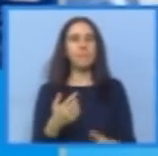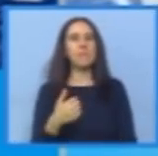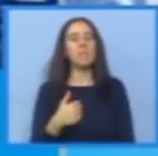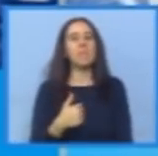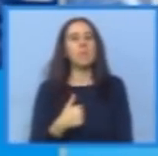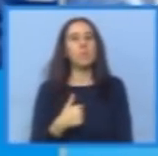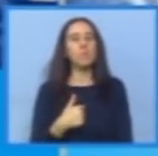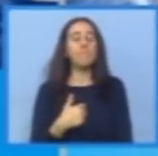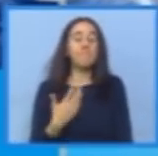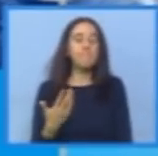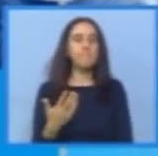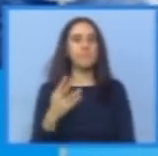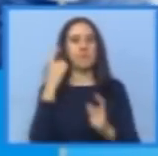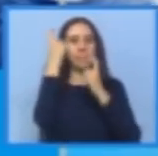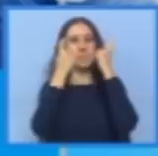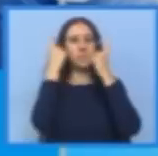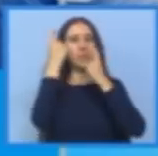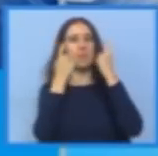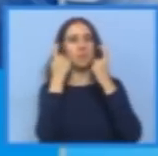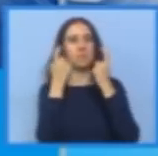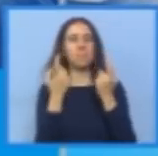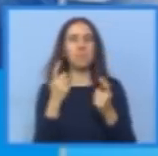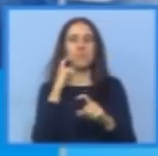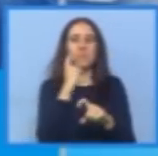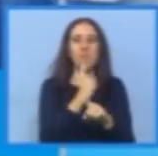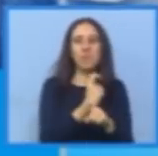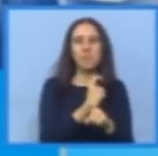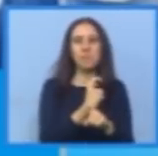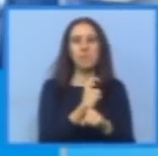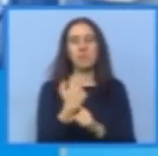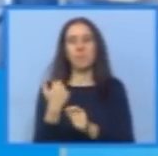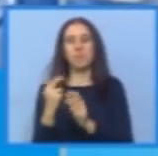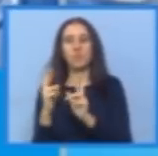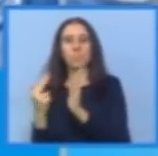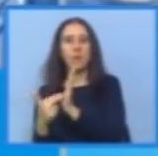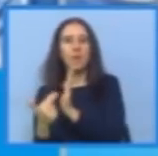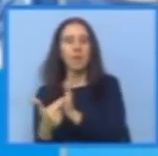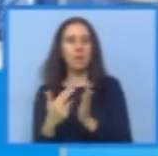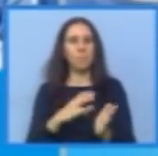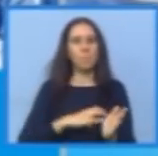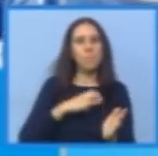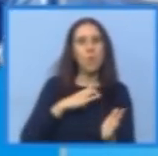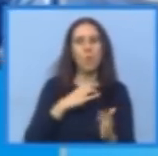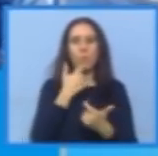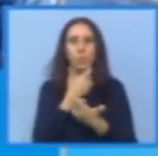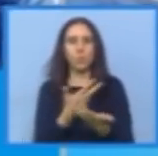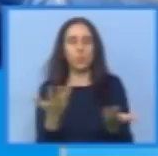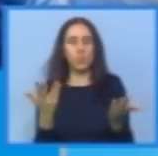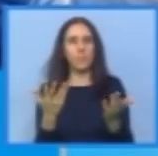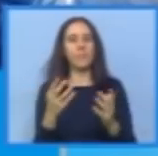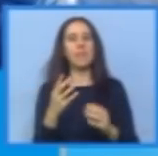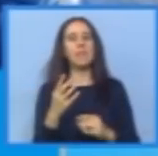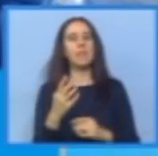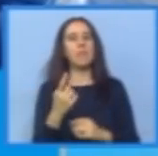eu vinha a pensar, vigilância também em espera, em confiança, em tudo isto. E